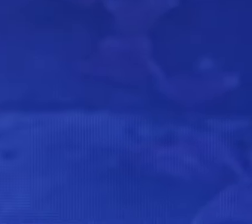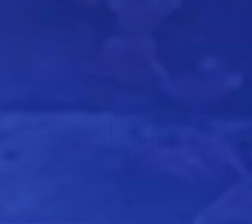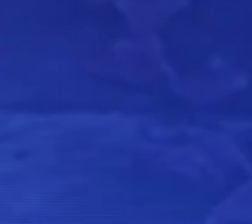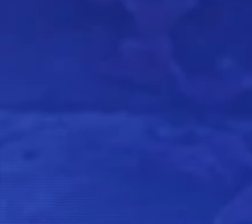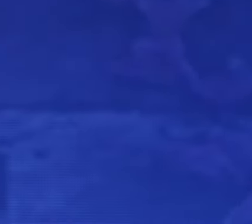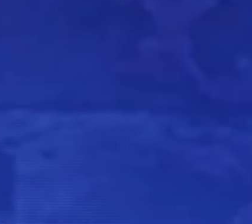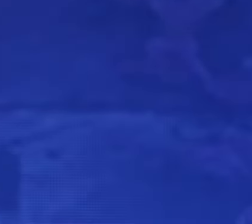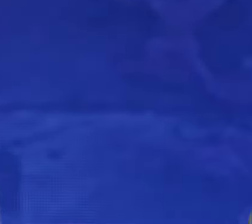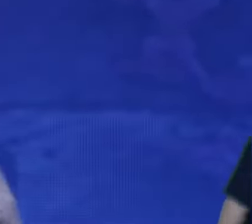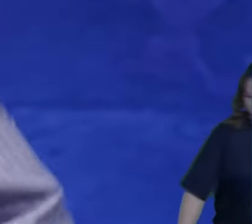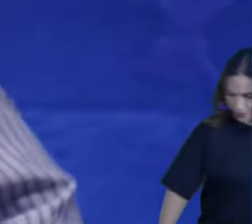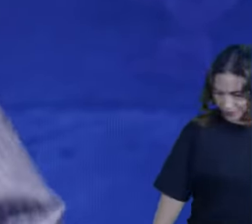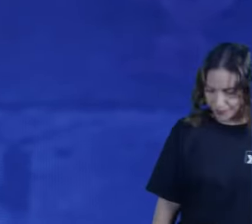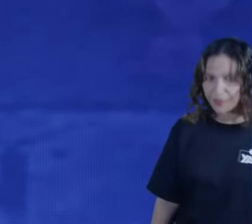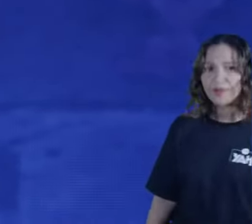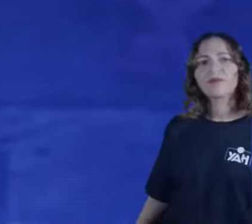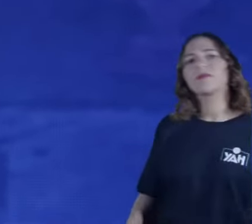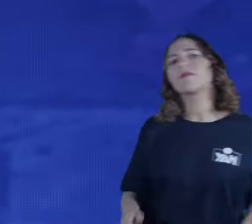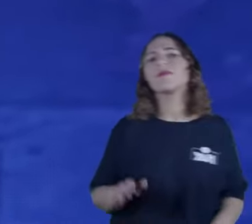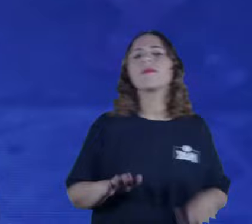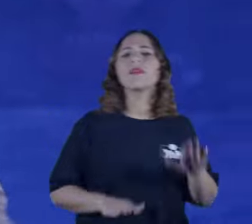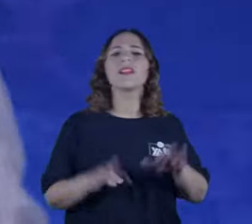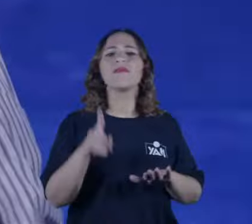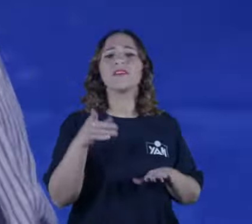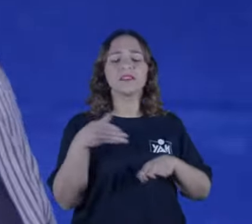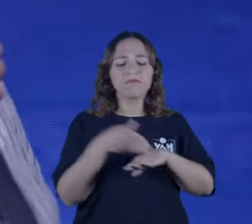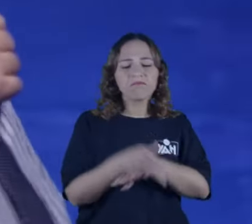Talvez você tenha entrado aqui hoje